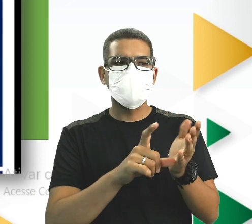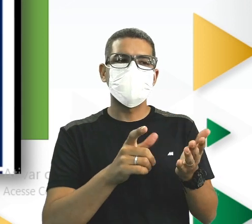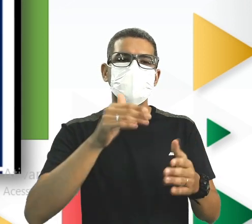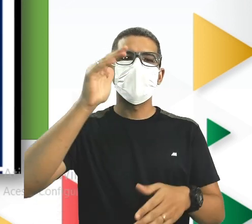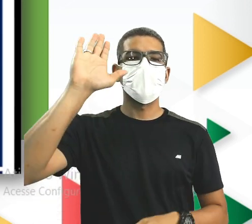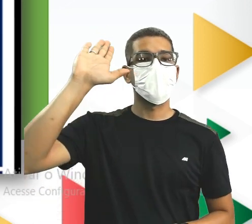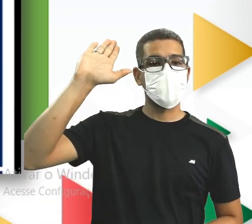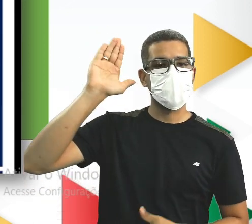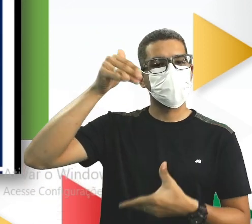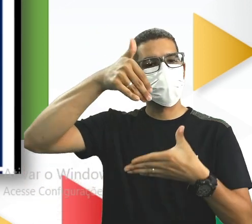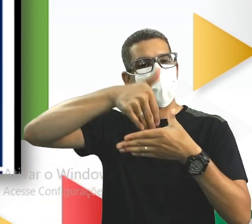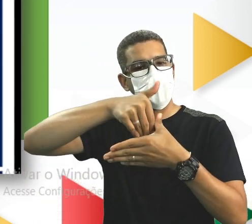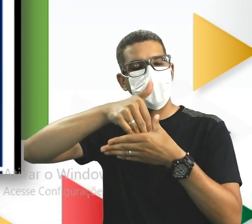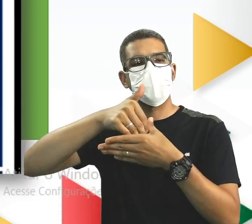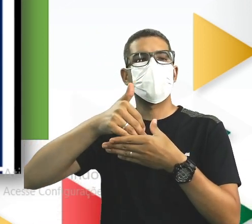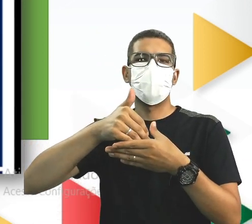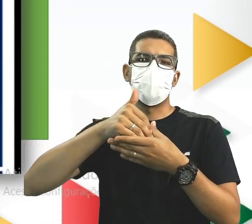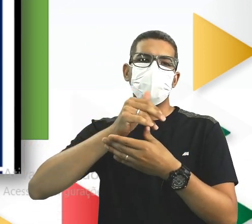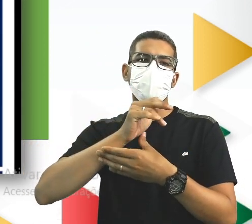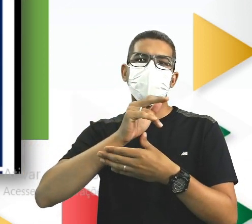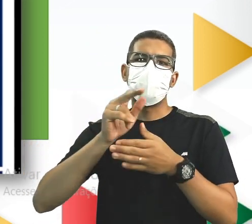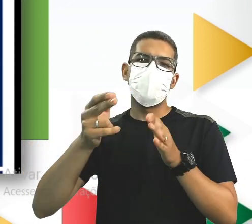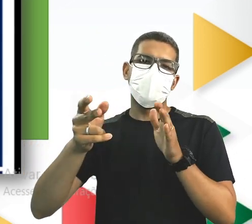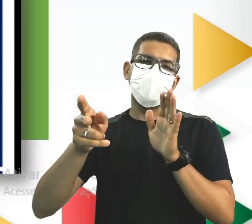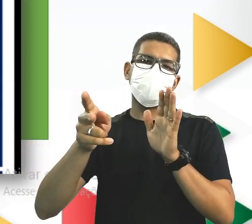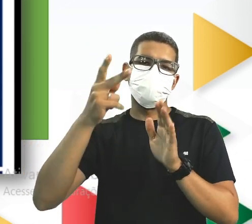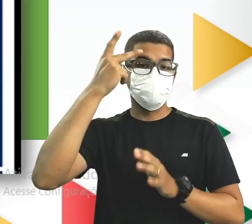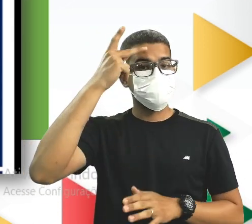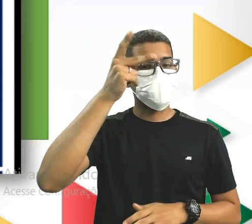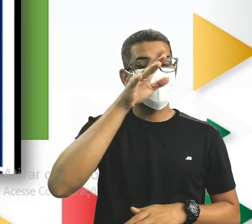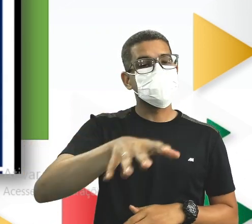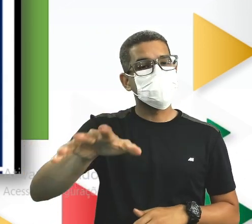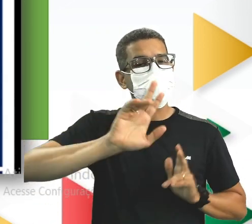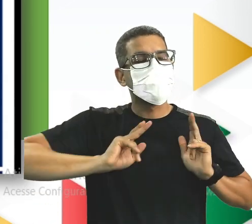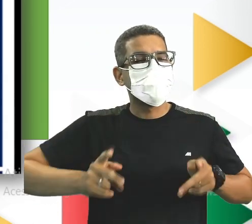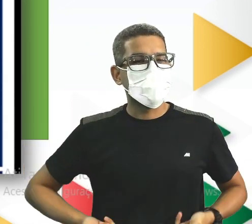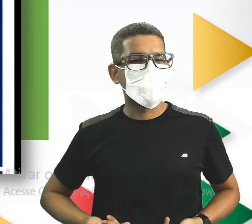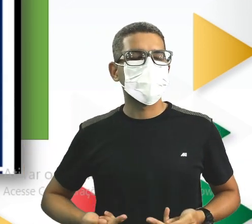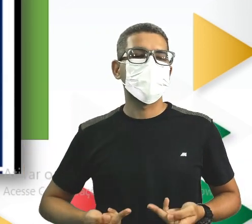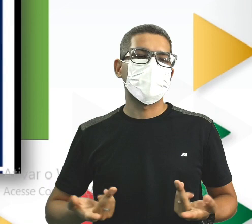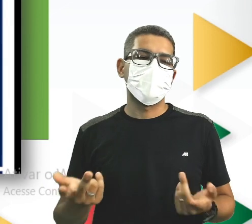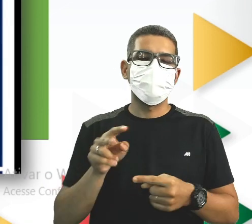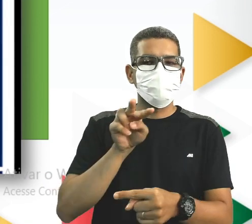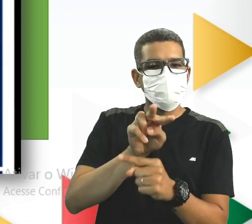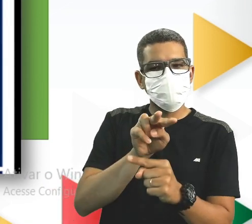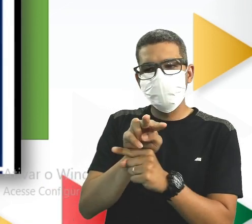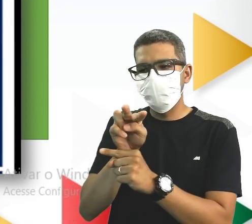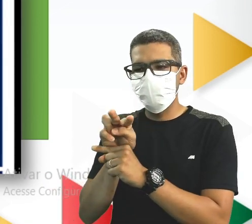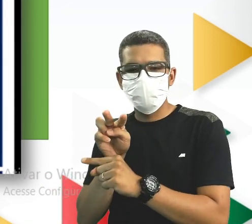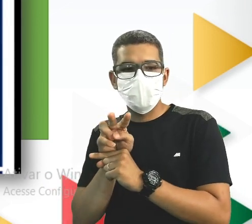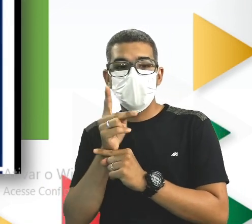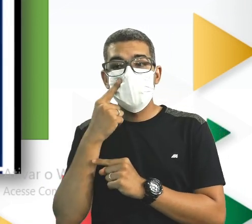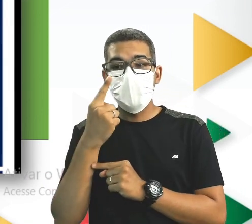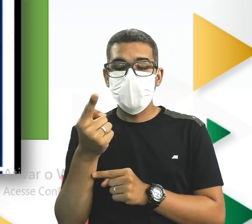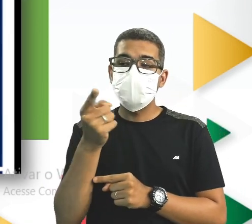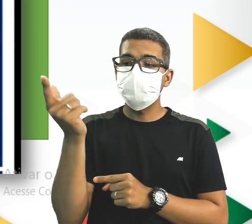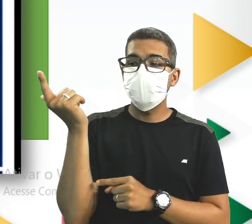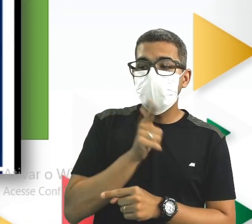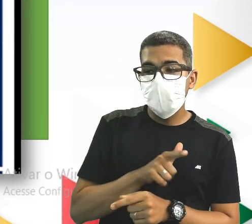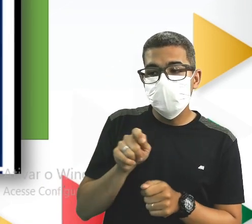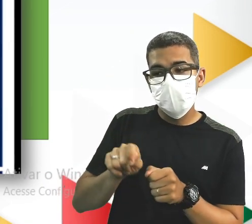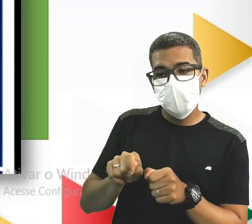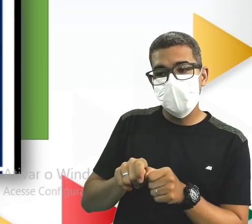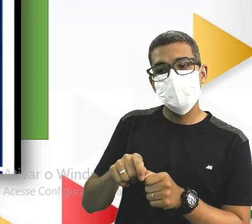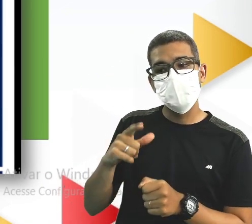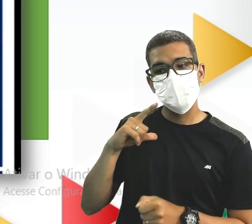toda a população, meus amores, e vai fiscalizar essas leis através dos atos do executivo.